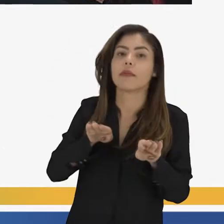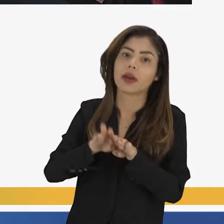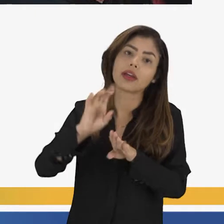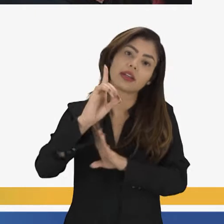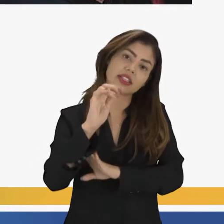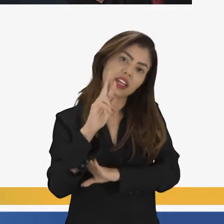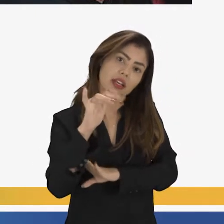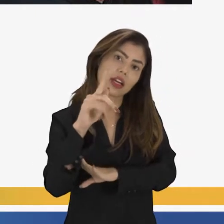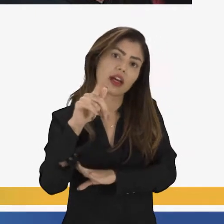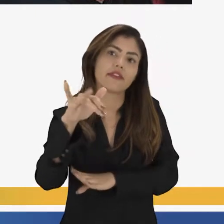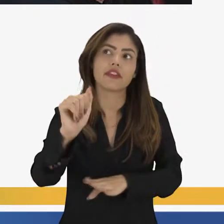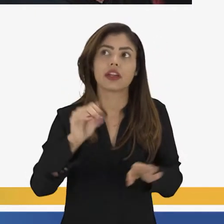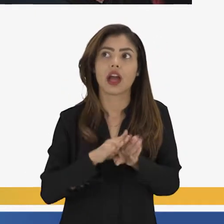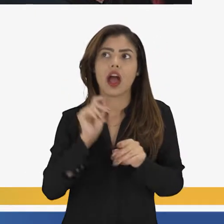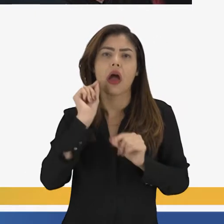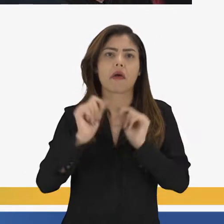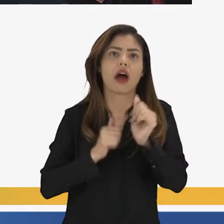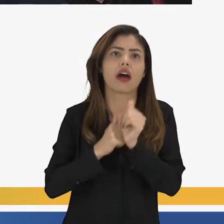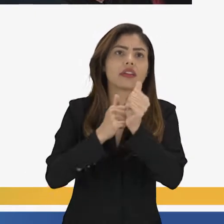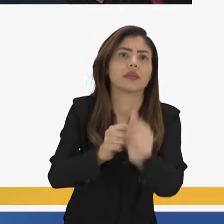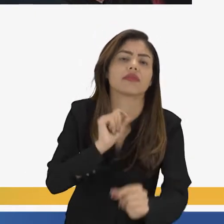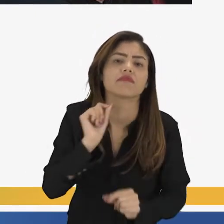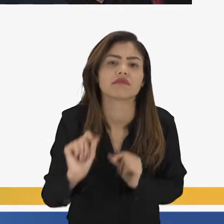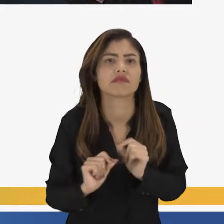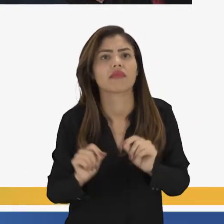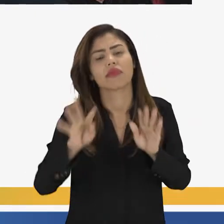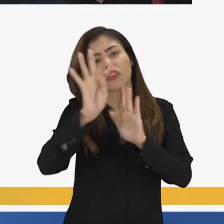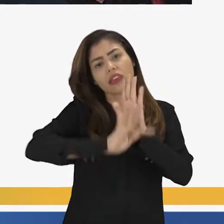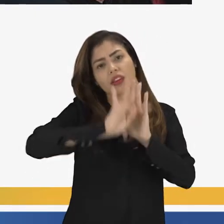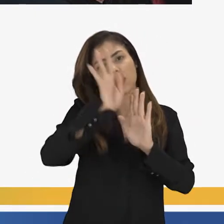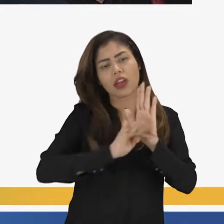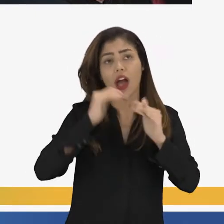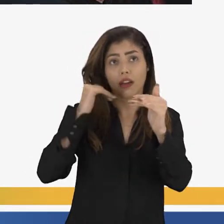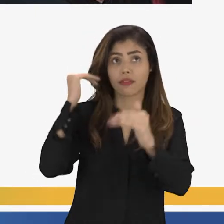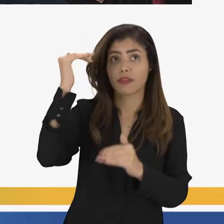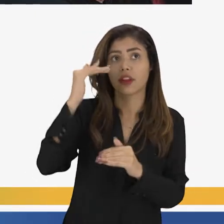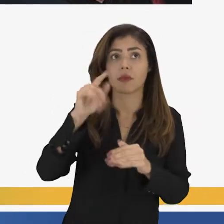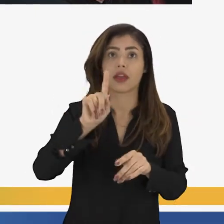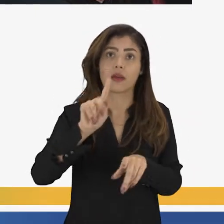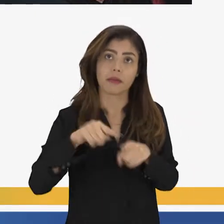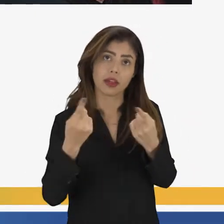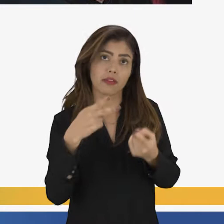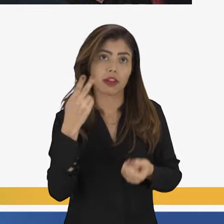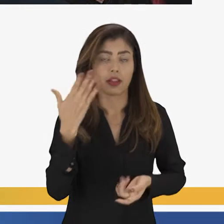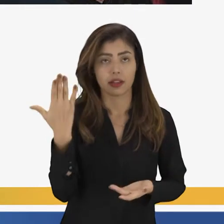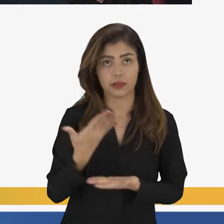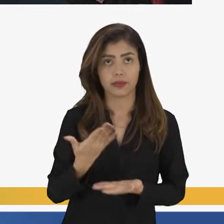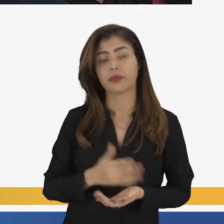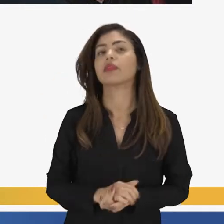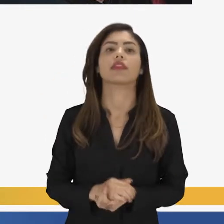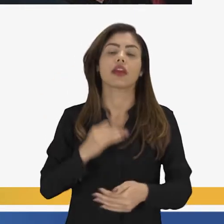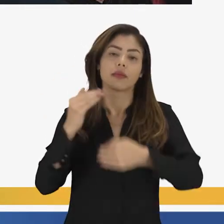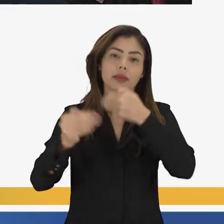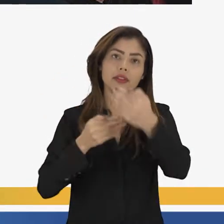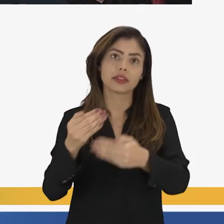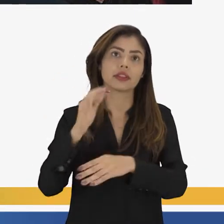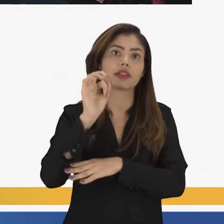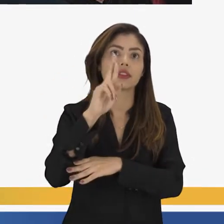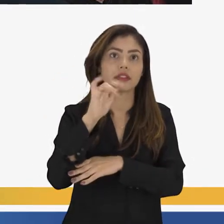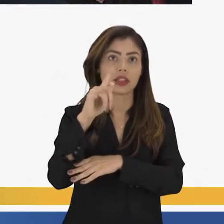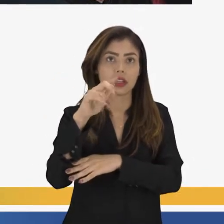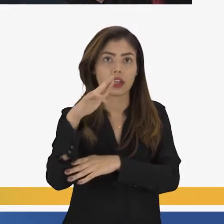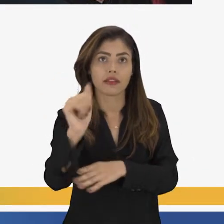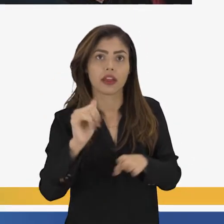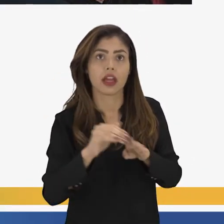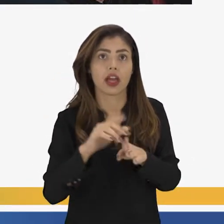é a serigrafia? Acompanha comigo aqui, gente. Tem um textinho logo acima, mas eu vou falar para vocês aqui, que o processo da serigrafia consiste